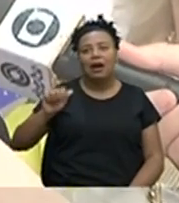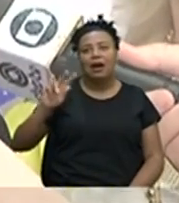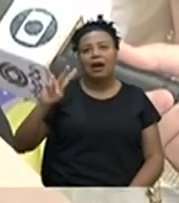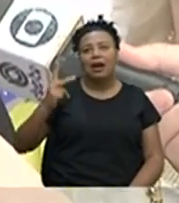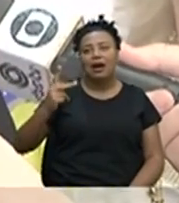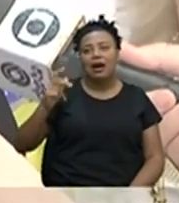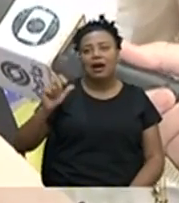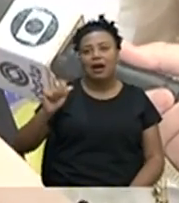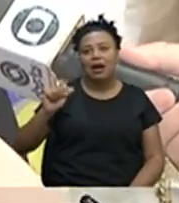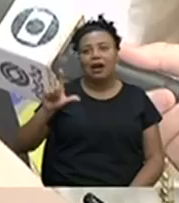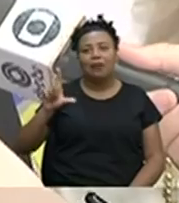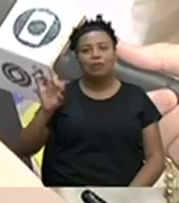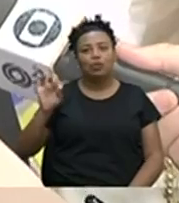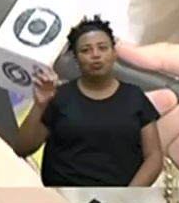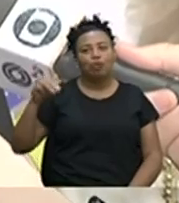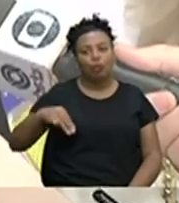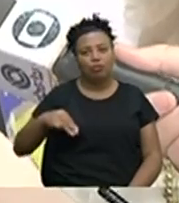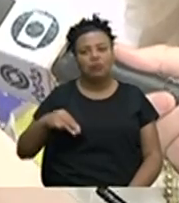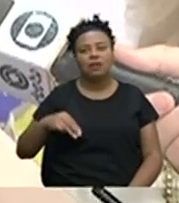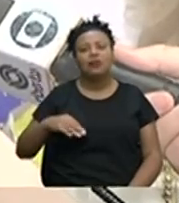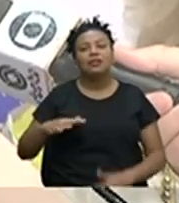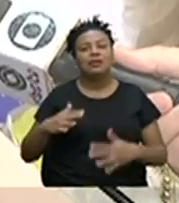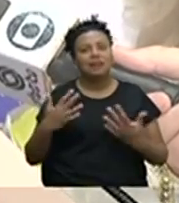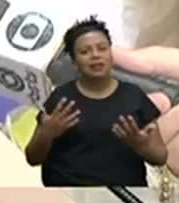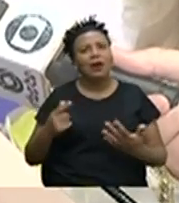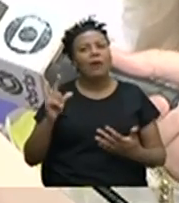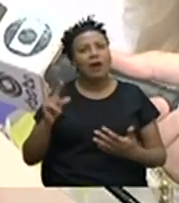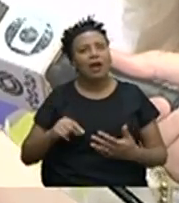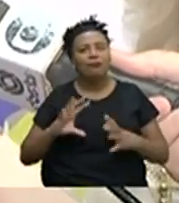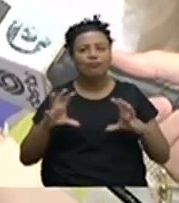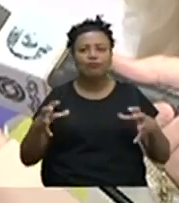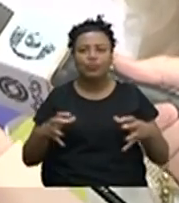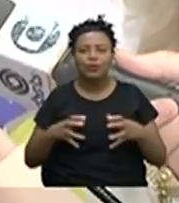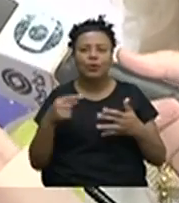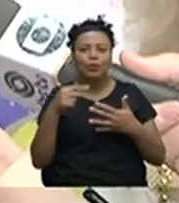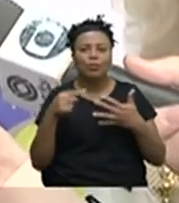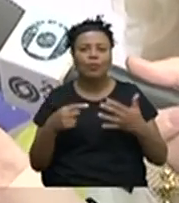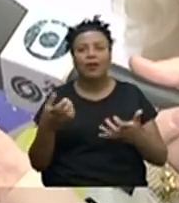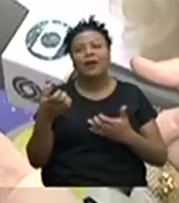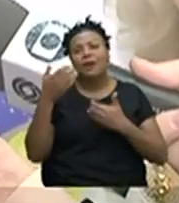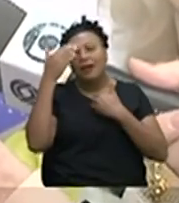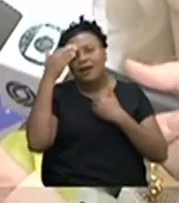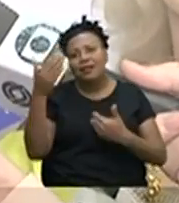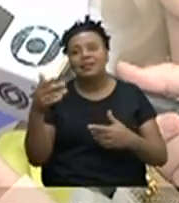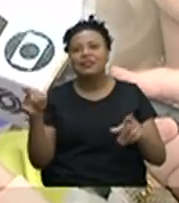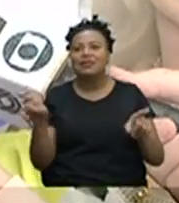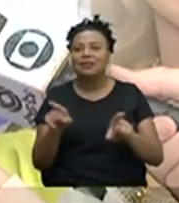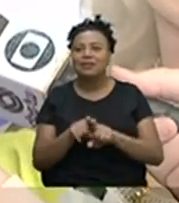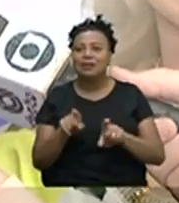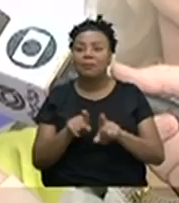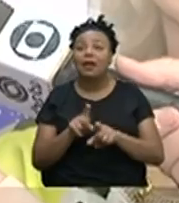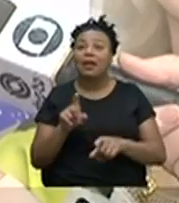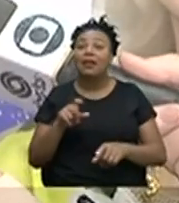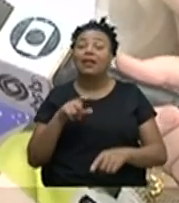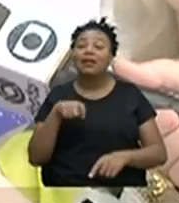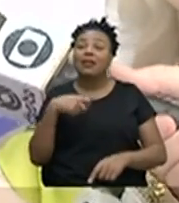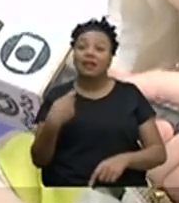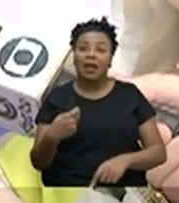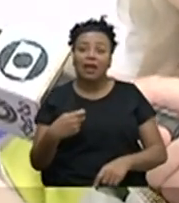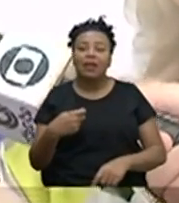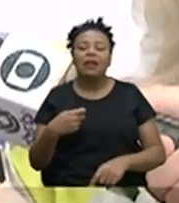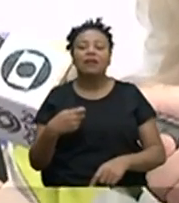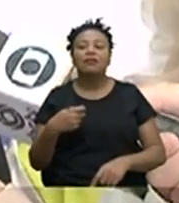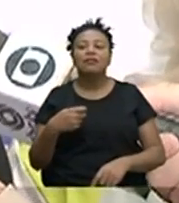Macedo. Enfim, meus caros, é um conjunto. E quero agradecer também aqueles que,